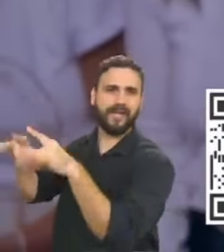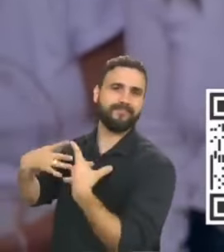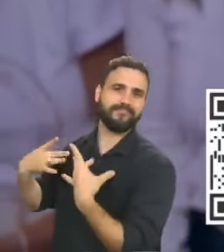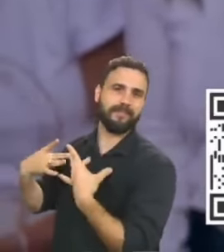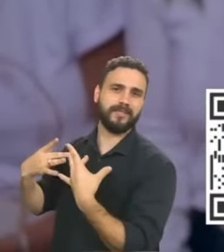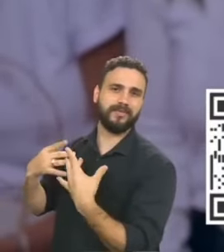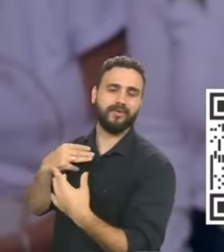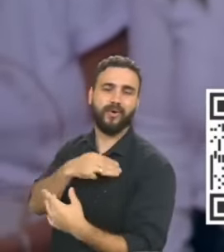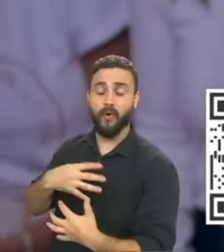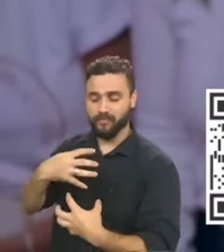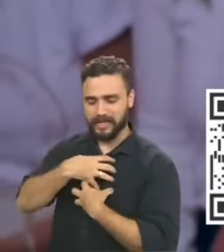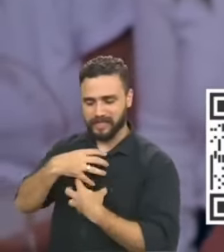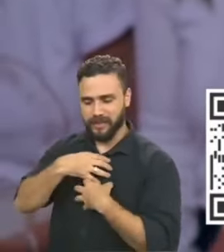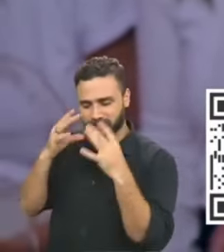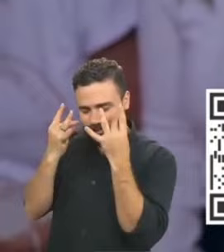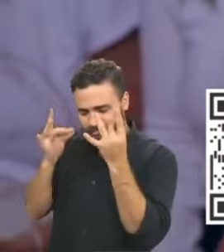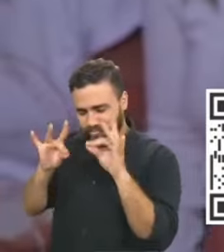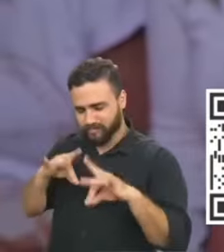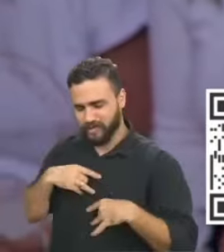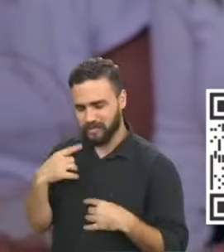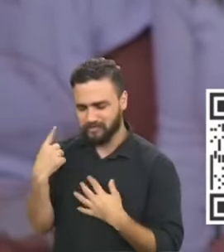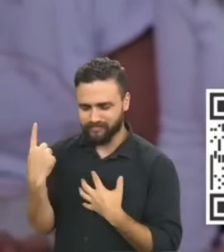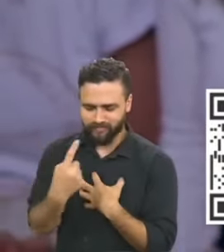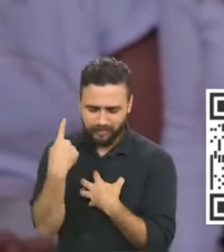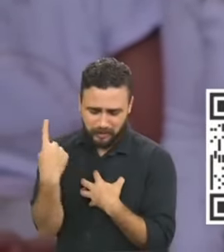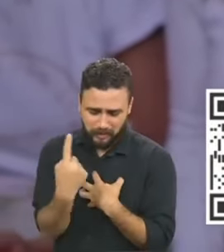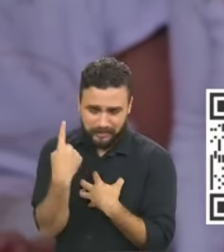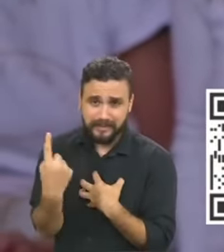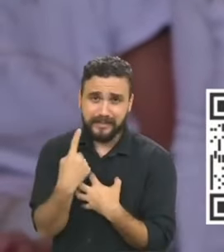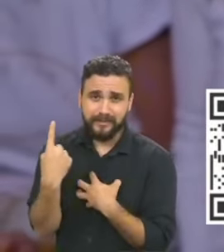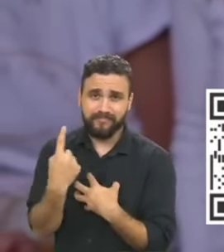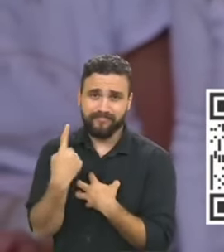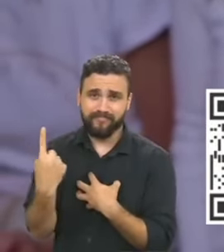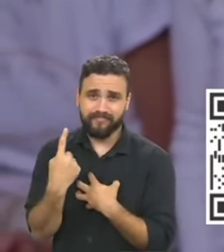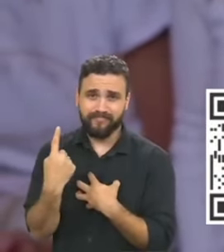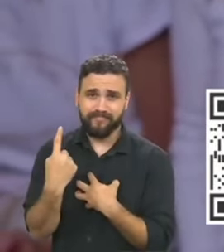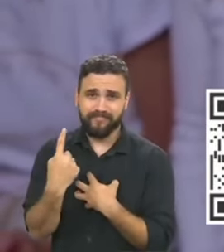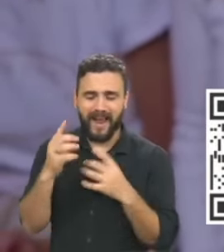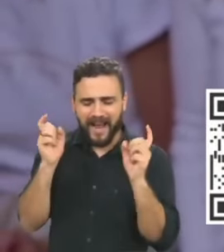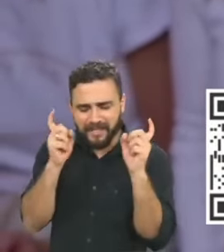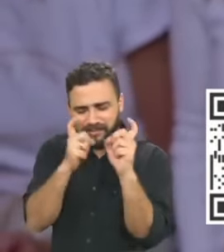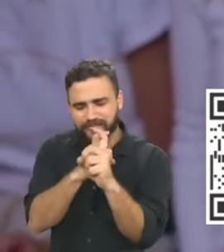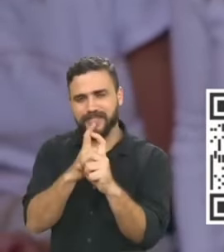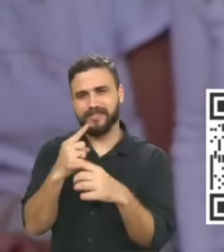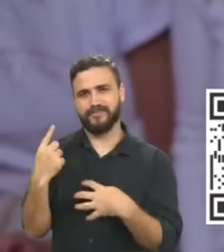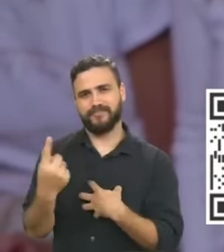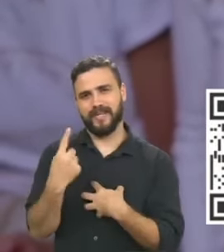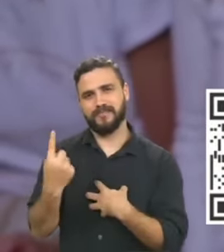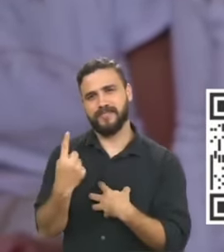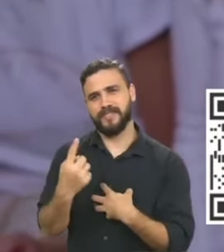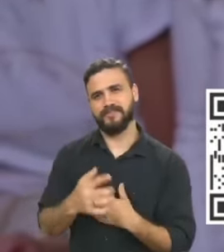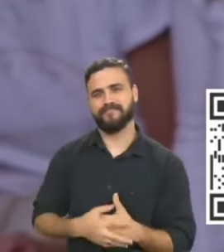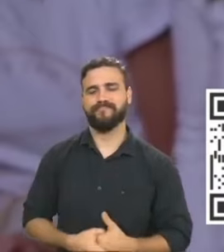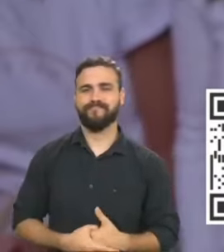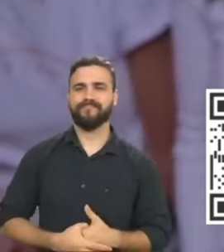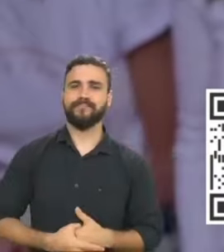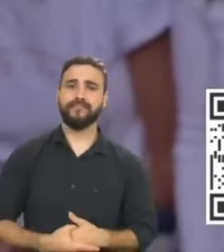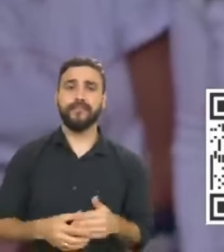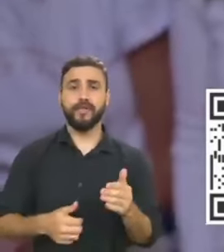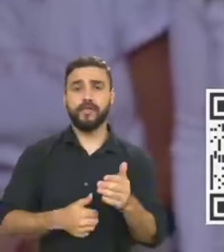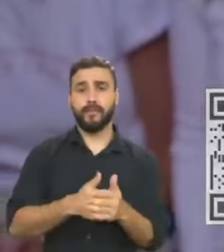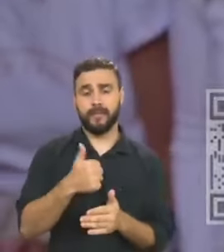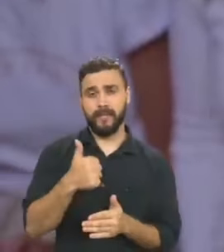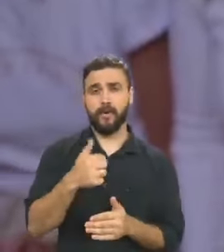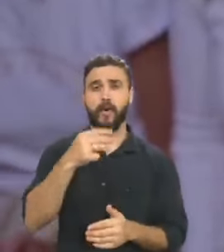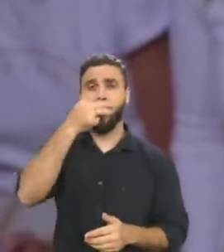não vão levar nada, vocês não vão levar 2 sandálias, nem dinheiro vocês vão levar, quando ele enviou os seus discípulos. Então, a primeira coisa é uma